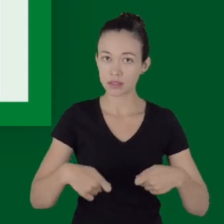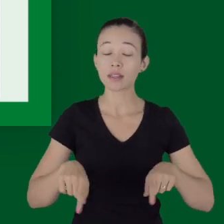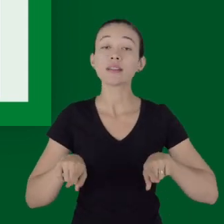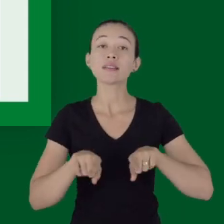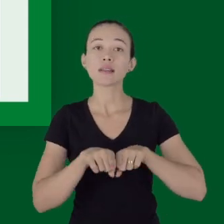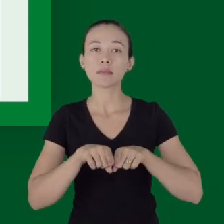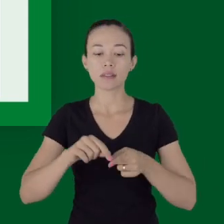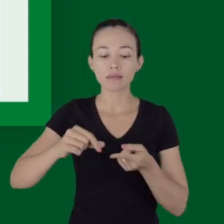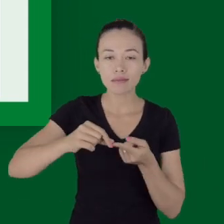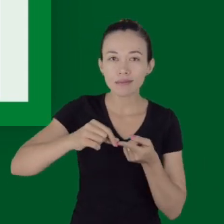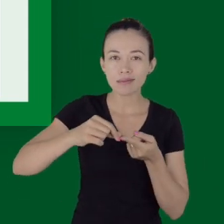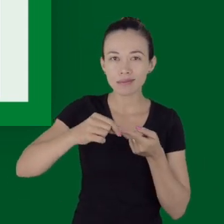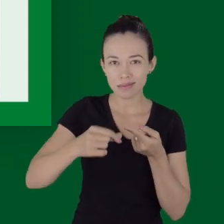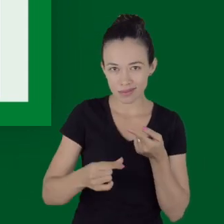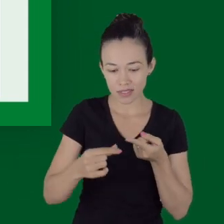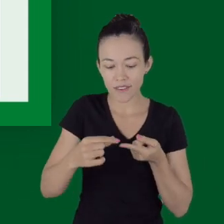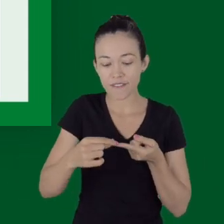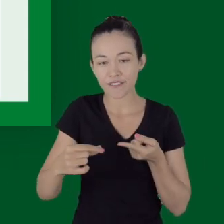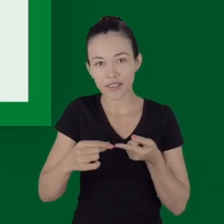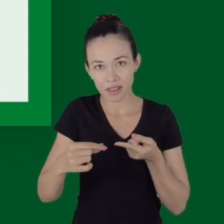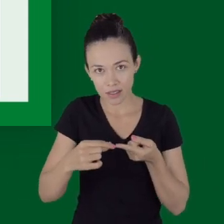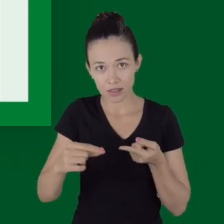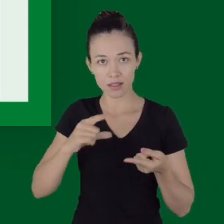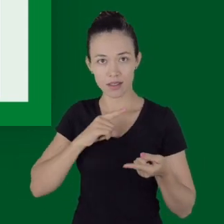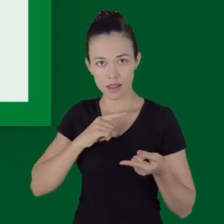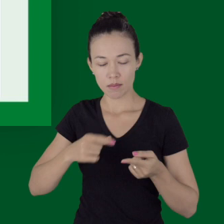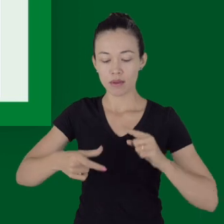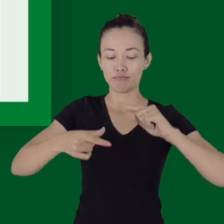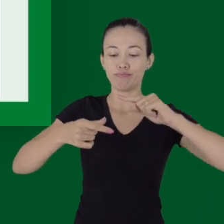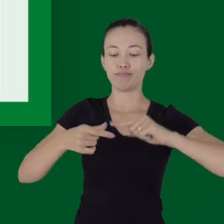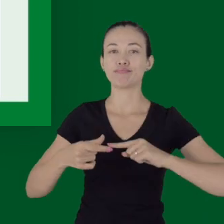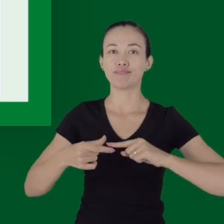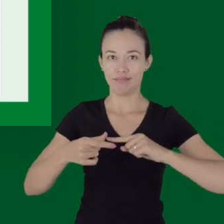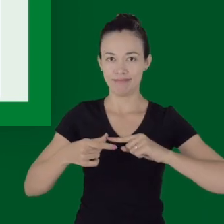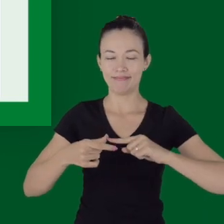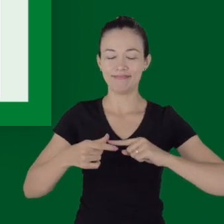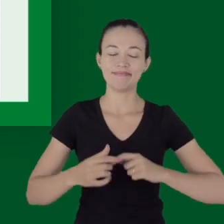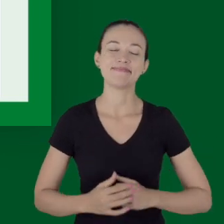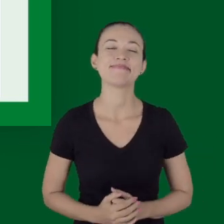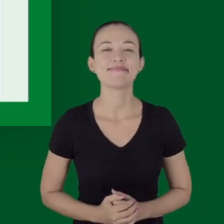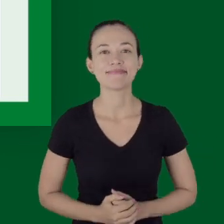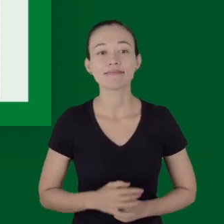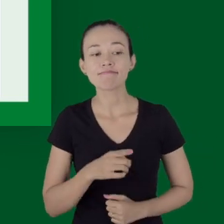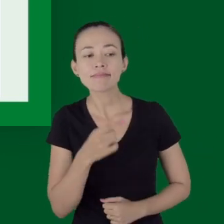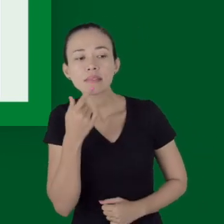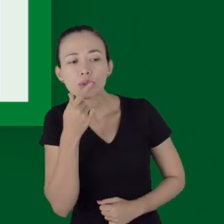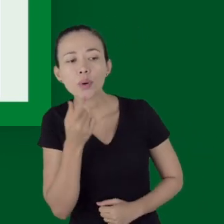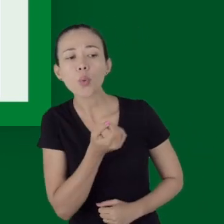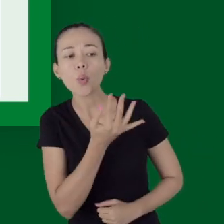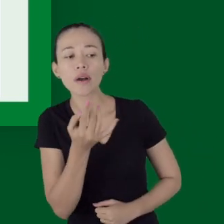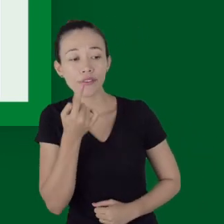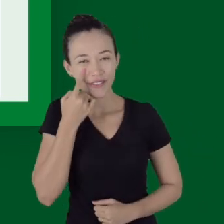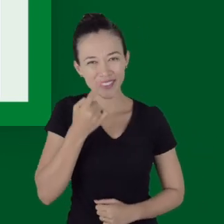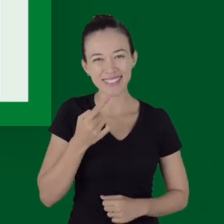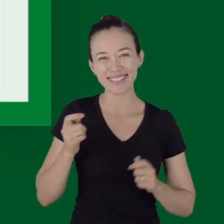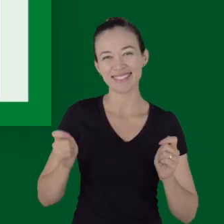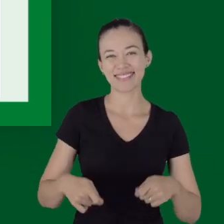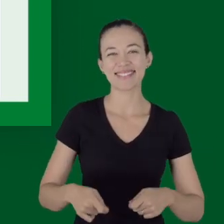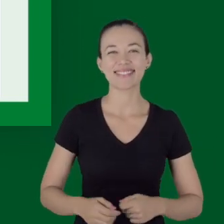seu plano alimentar. O glicosímetro e as fitas reagentes para medir a glicose.